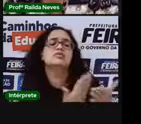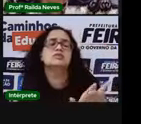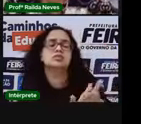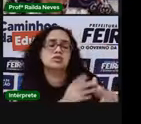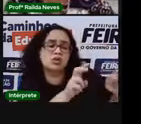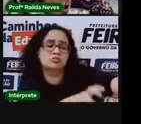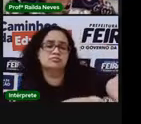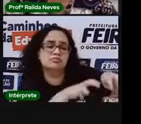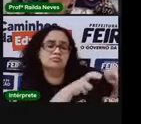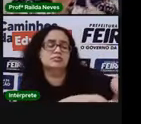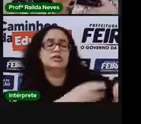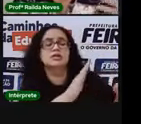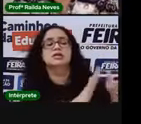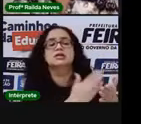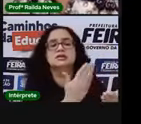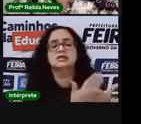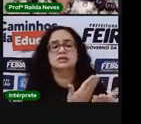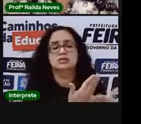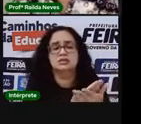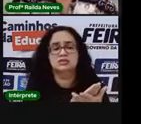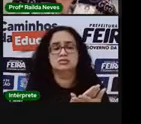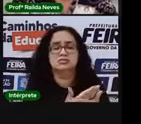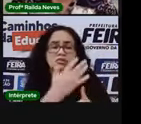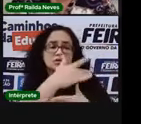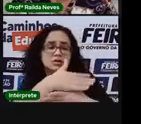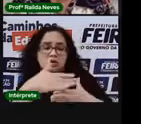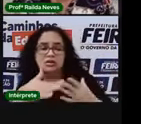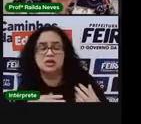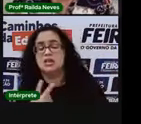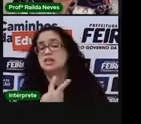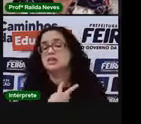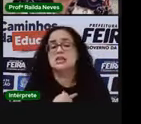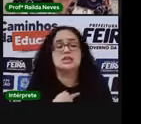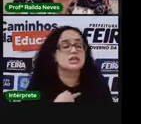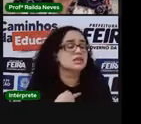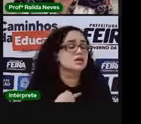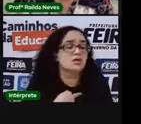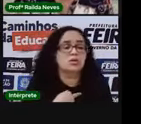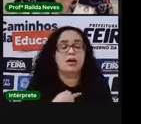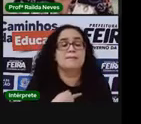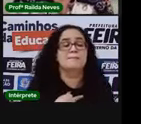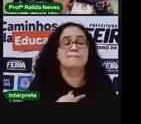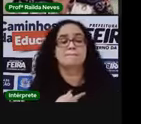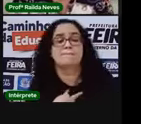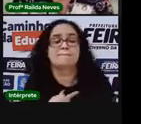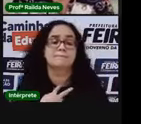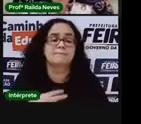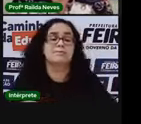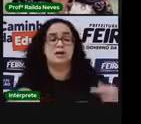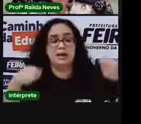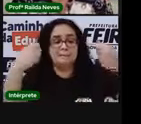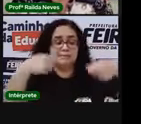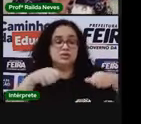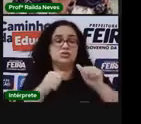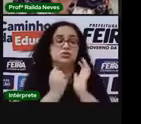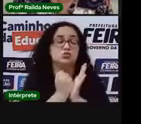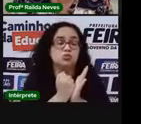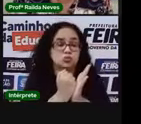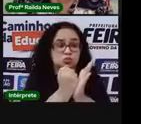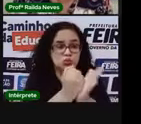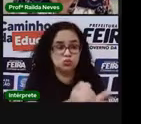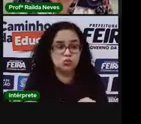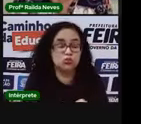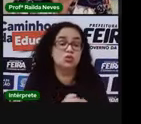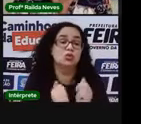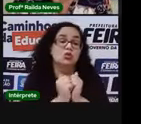você veio da escola da periferia em algum momento. Então, nós não podemos. A gente precisa ser justo com o outro para que os